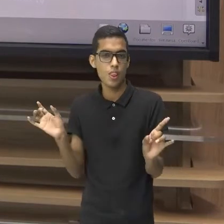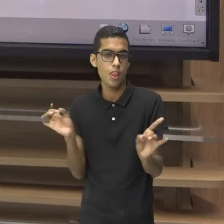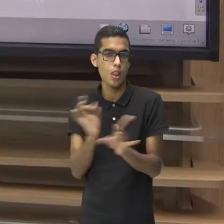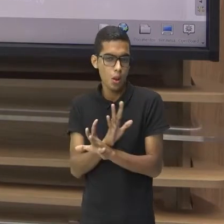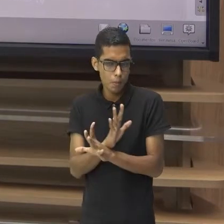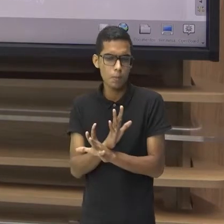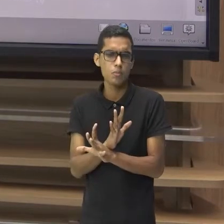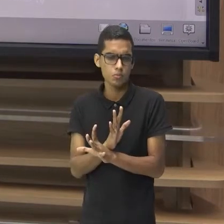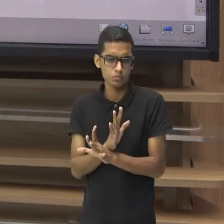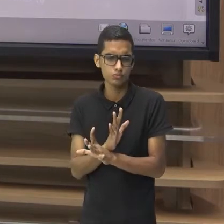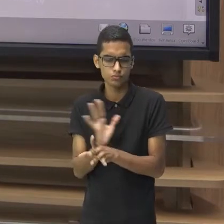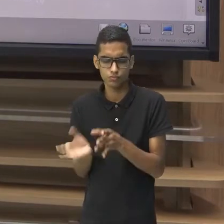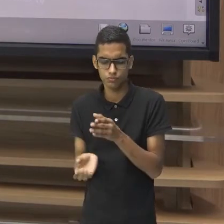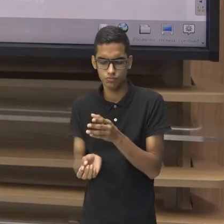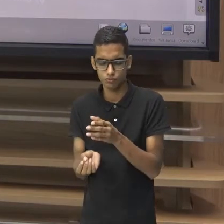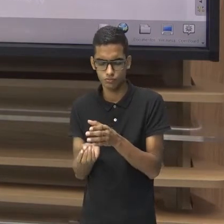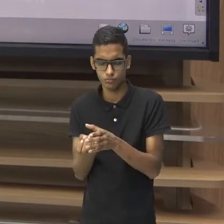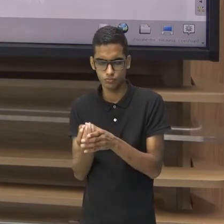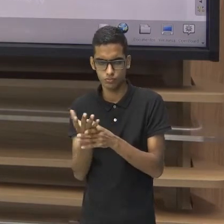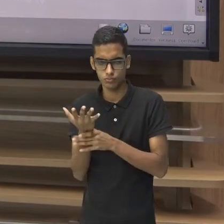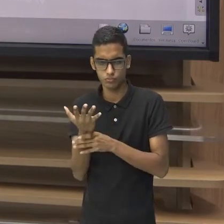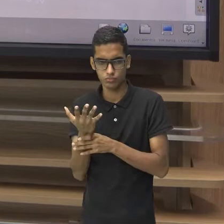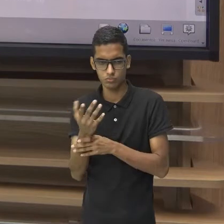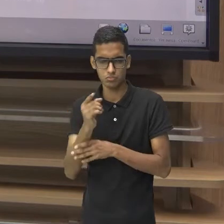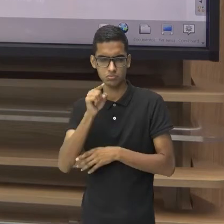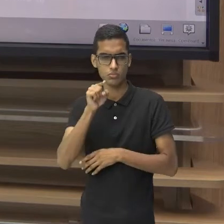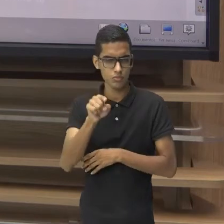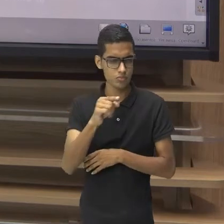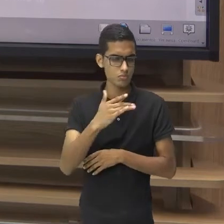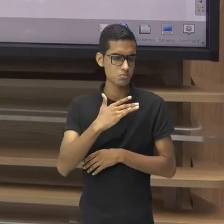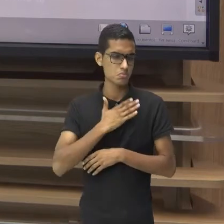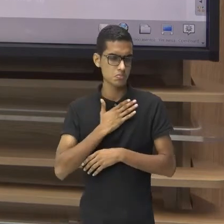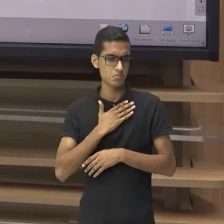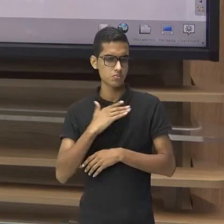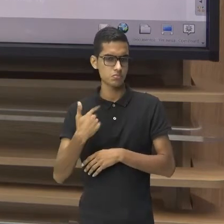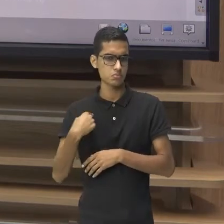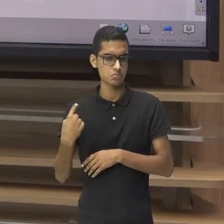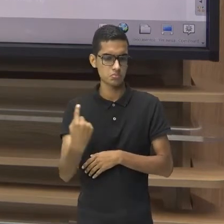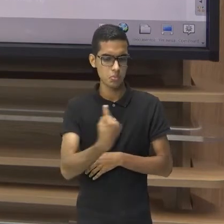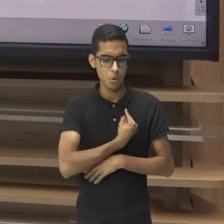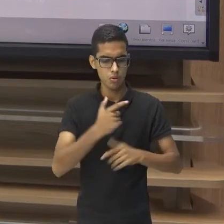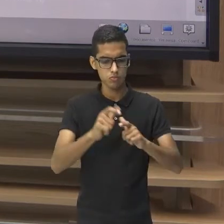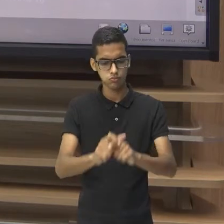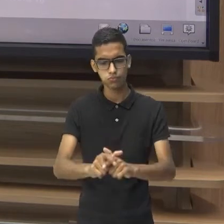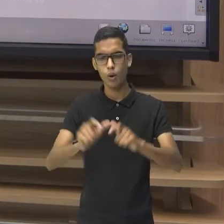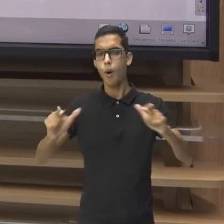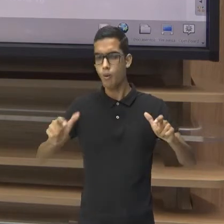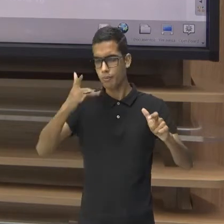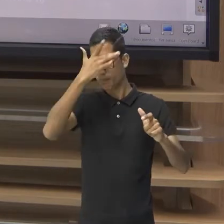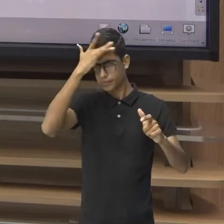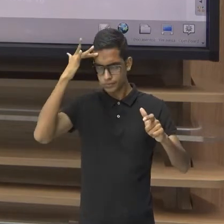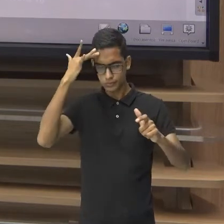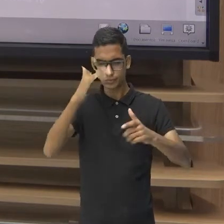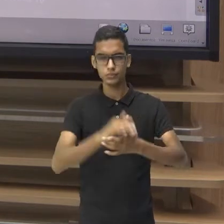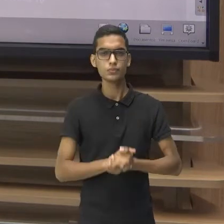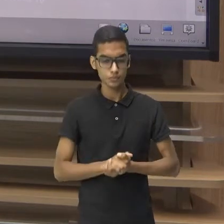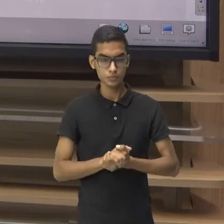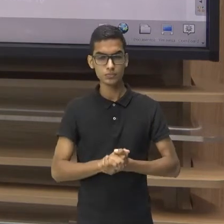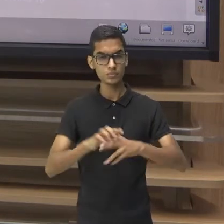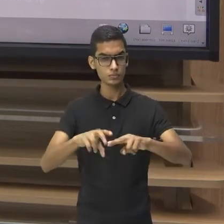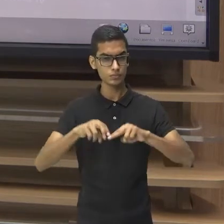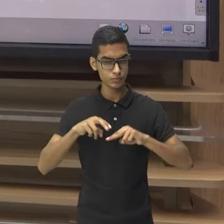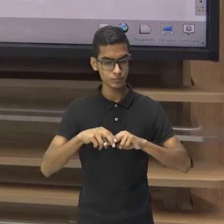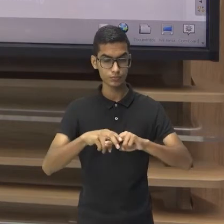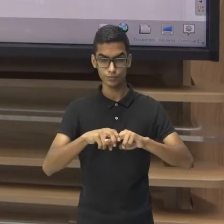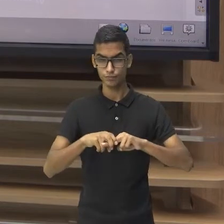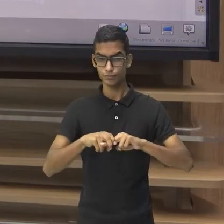trabalhado, ele foi criado para mim, para você, para a grande massa, para a grande população. É por isso